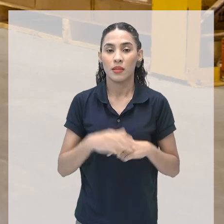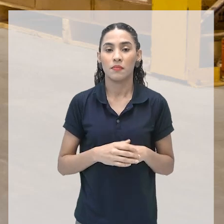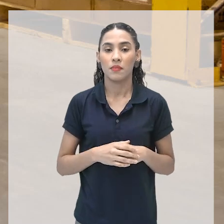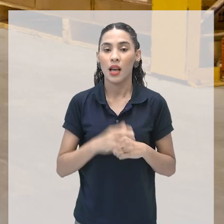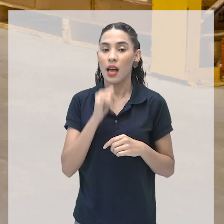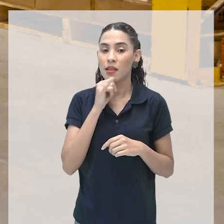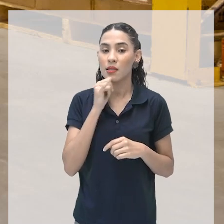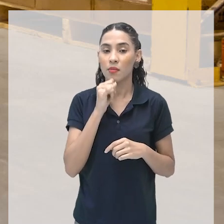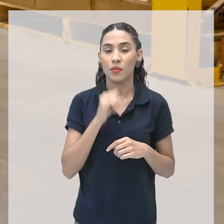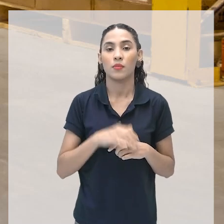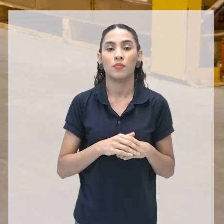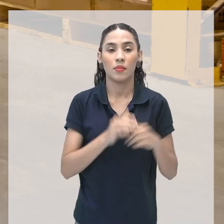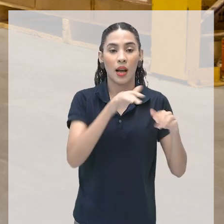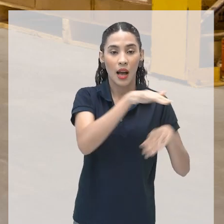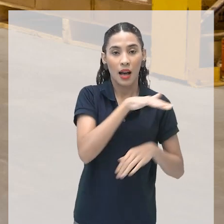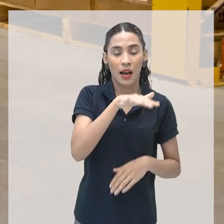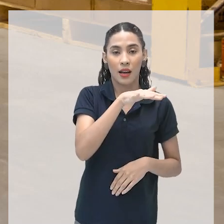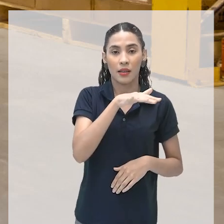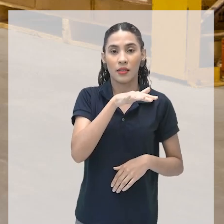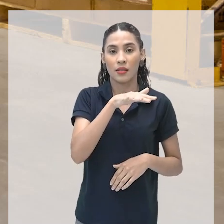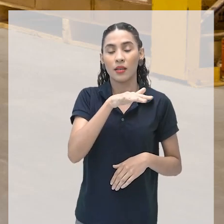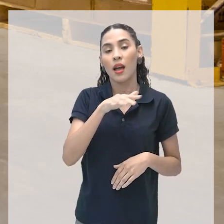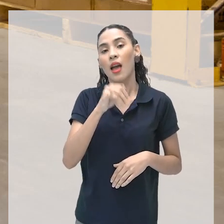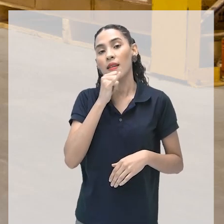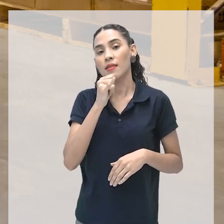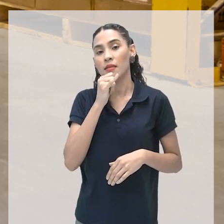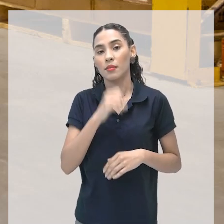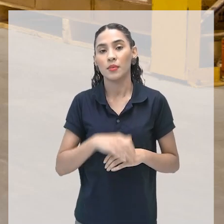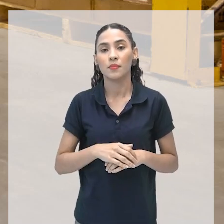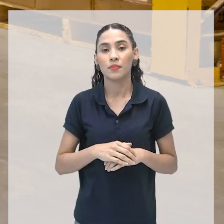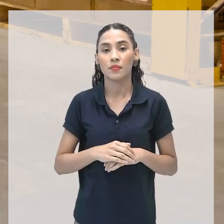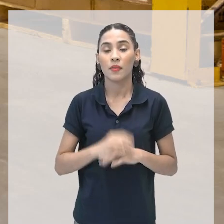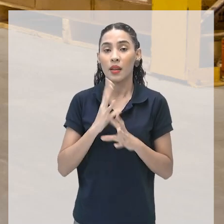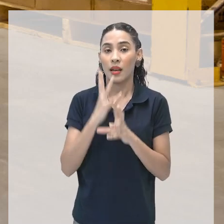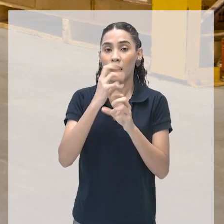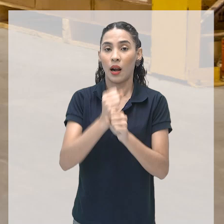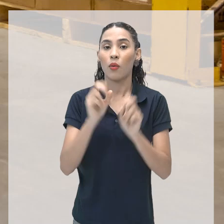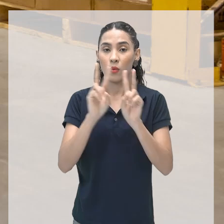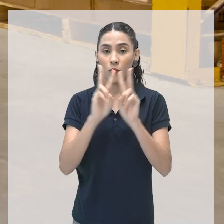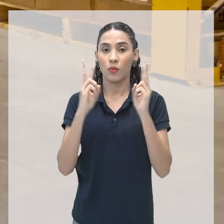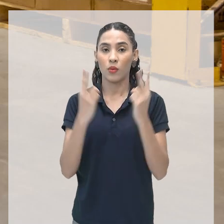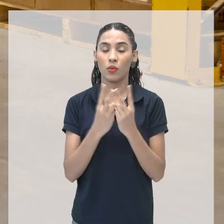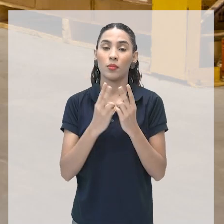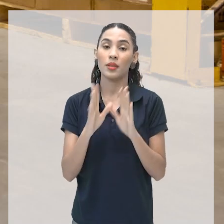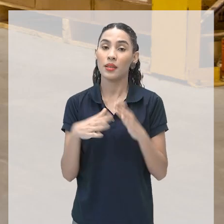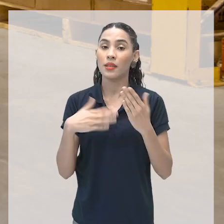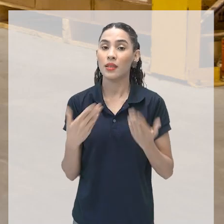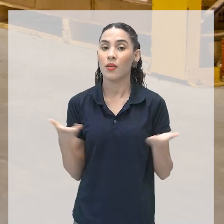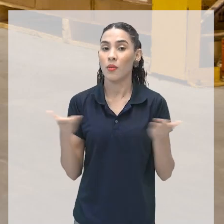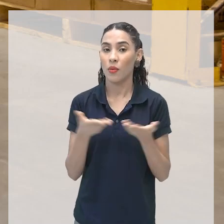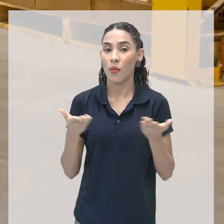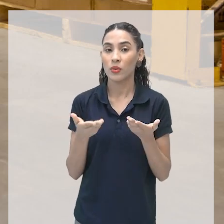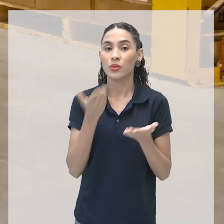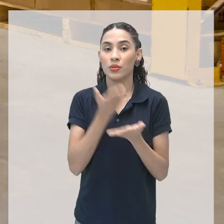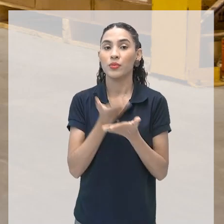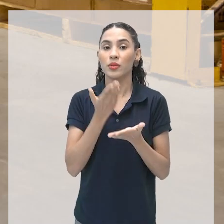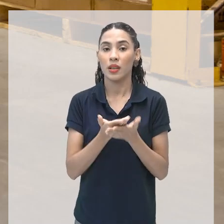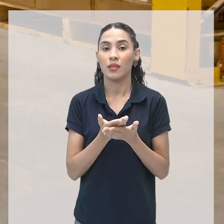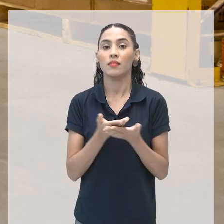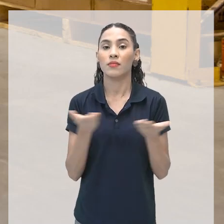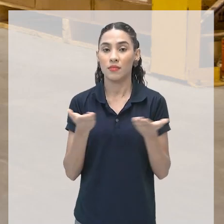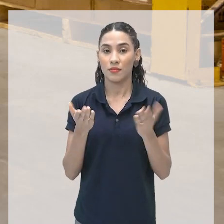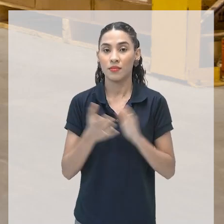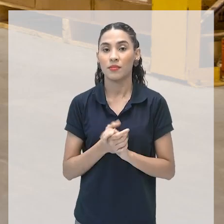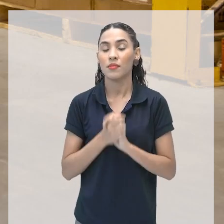a ocupação dessa área com o cálculo do volume, né? É isso que nós vamos trazer aqui nessa